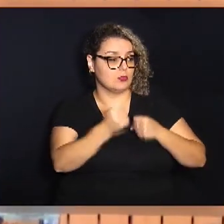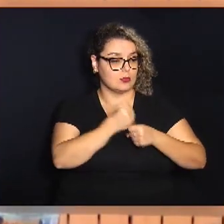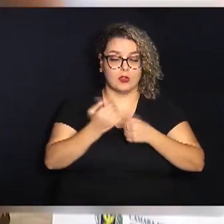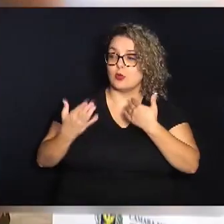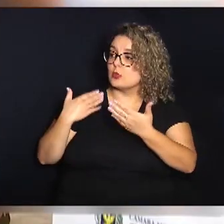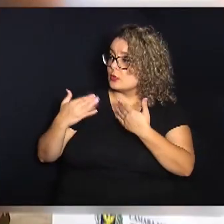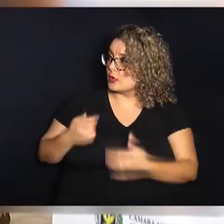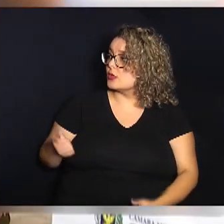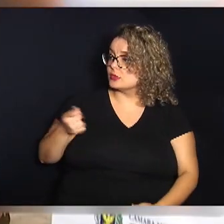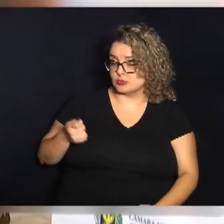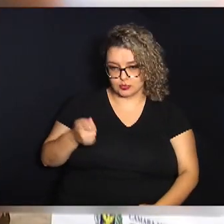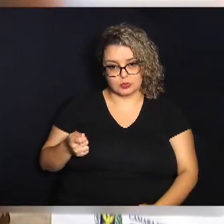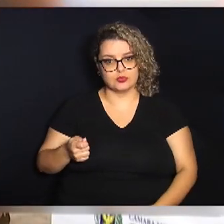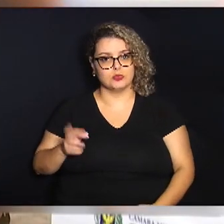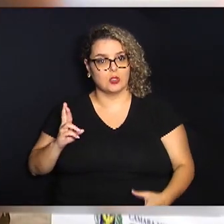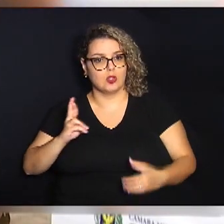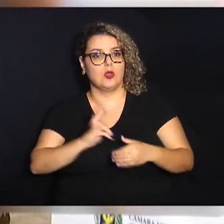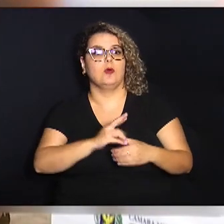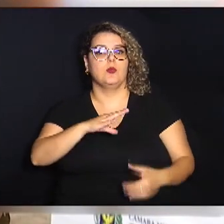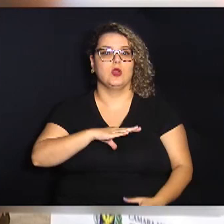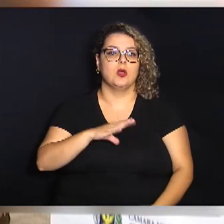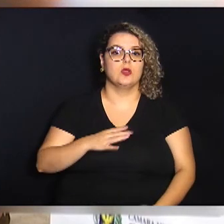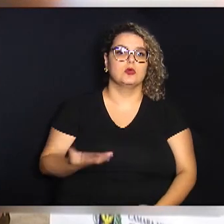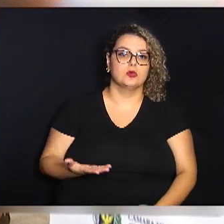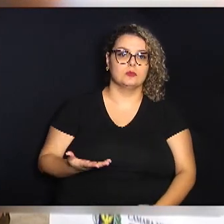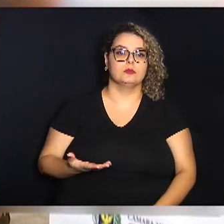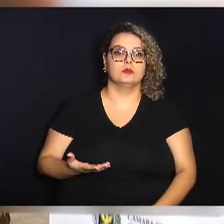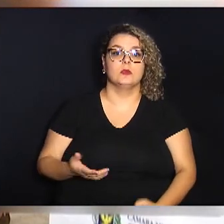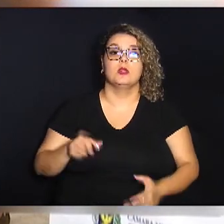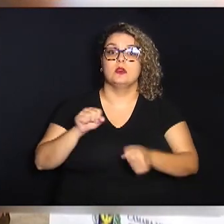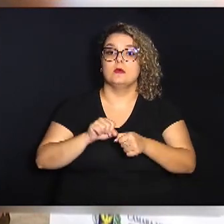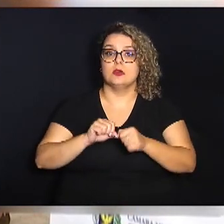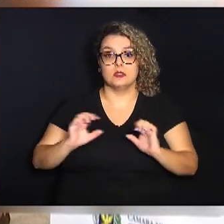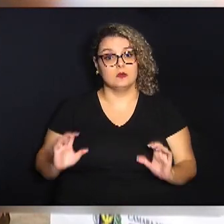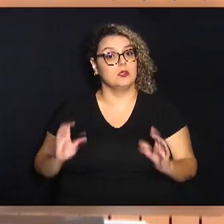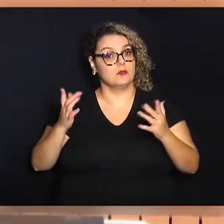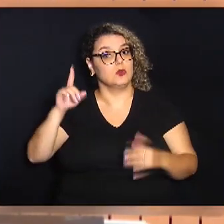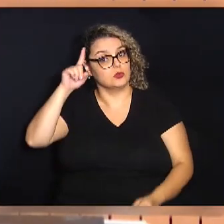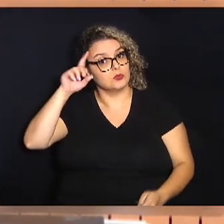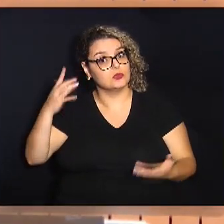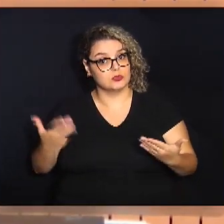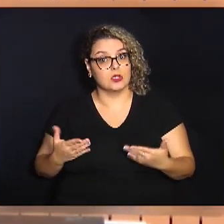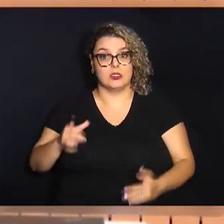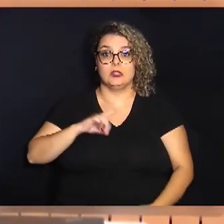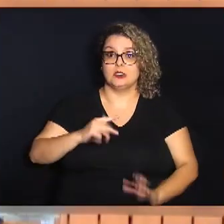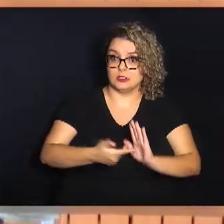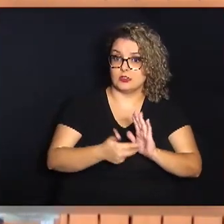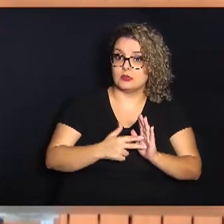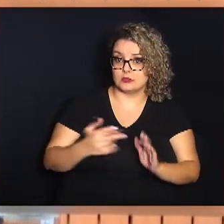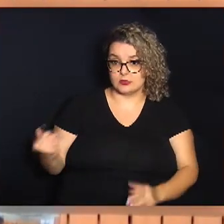com a Associação, dos Procuradores Municipais. E fazer esse evento nessa data tem um significado especial